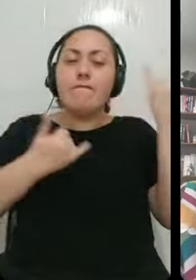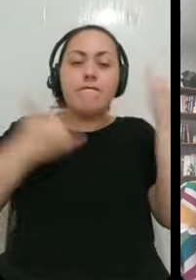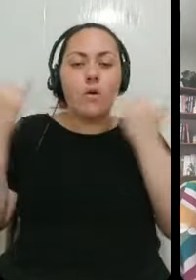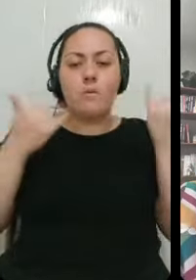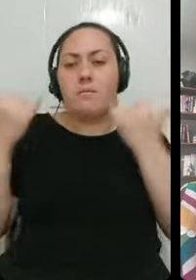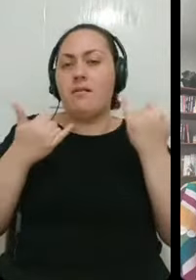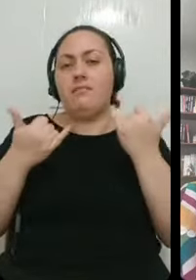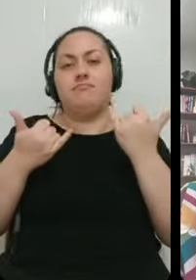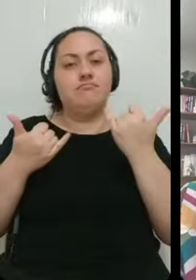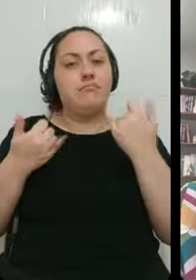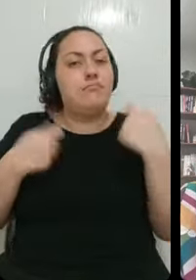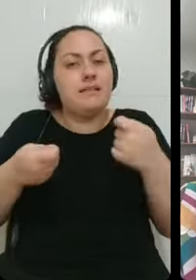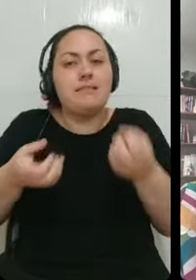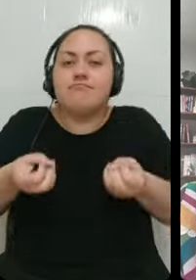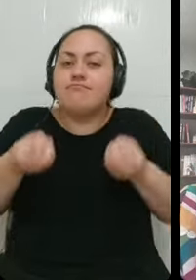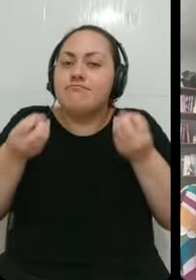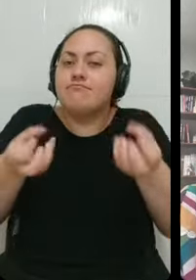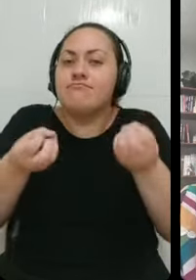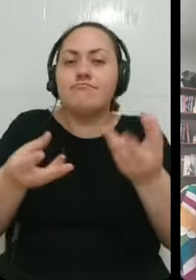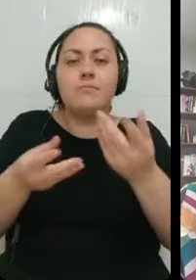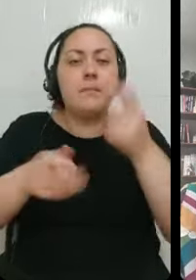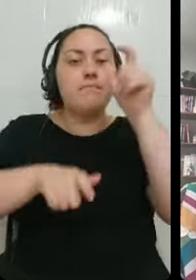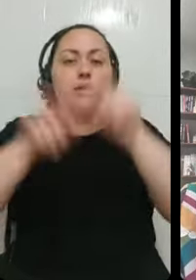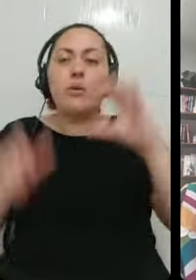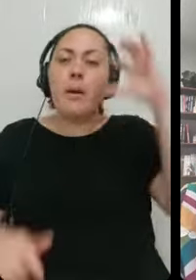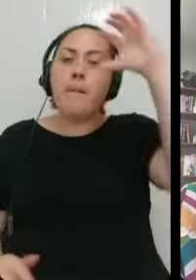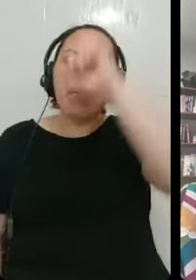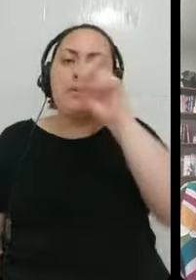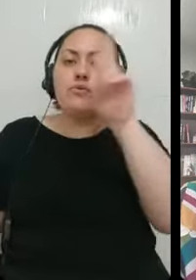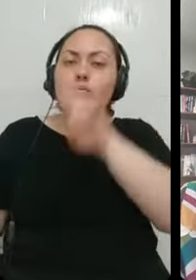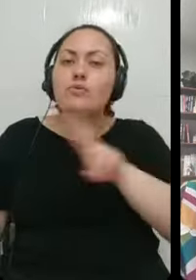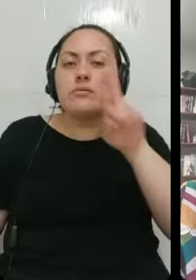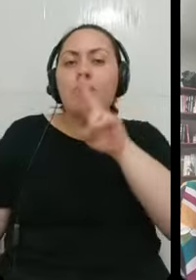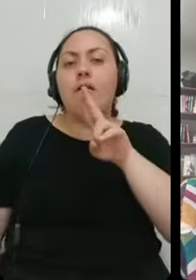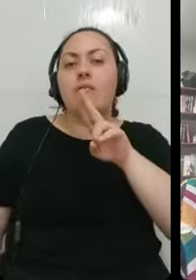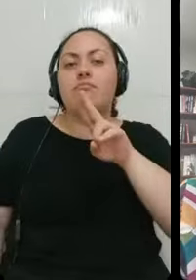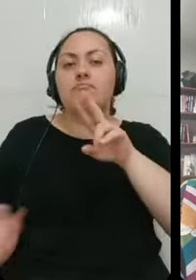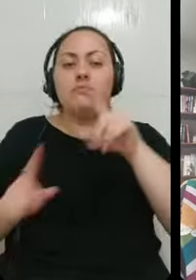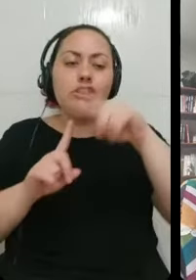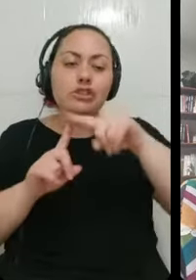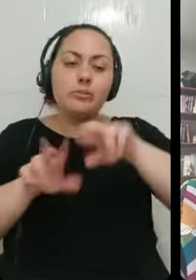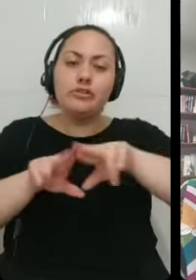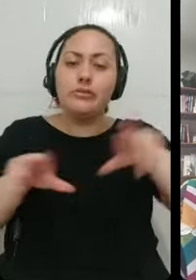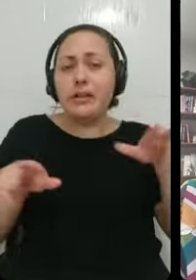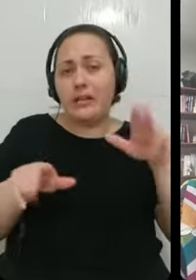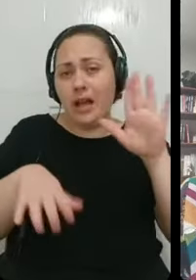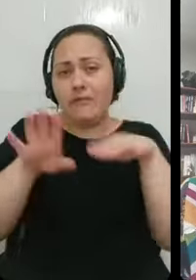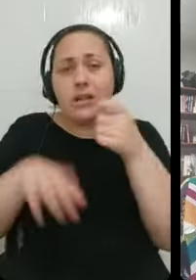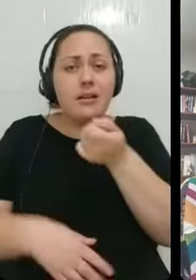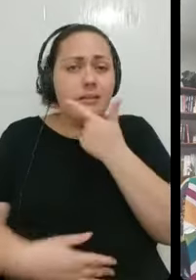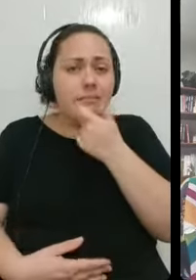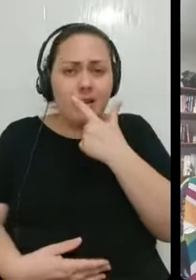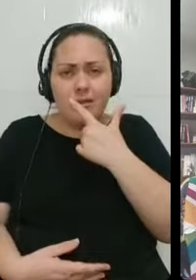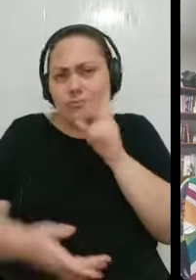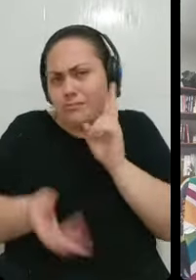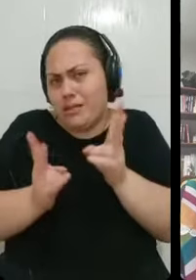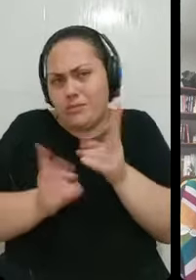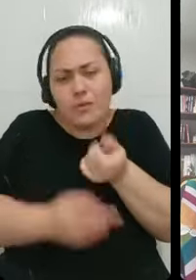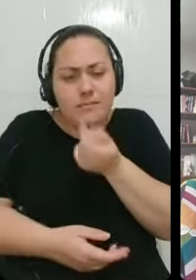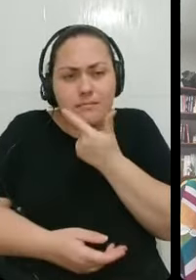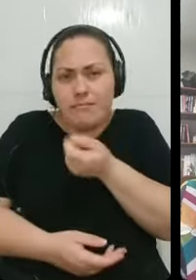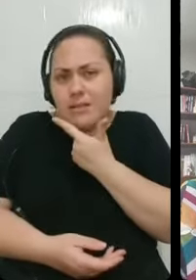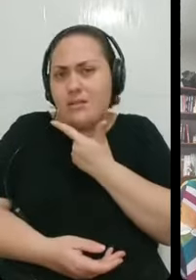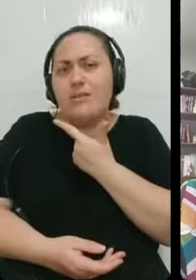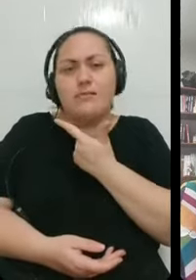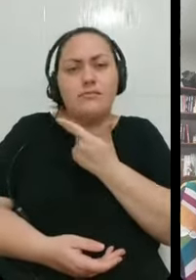do uso, né, de dispositivos, né, mesmo o próprio comprimido, né, em